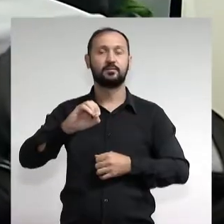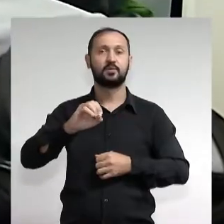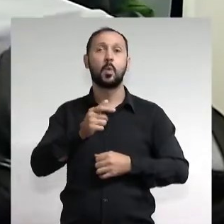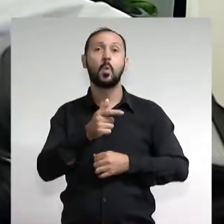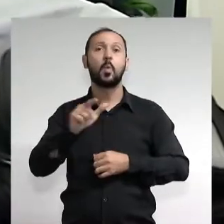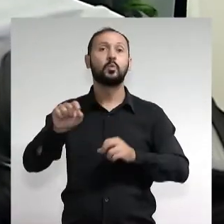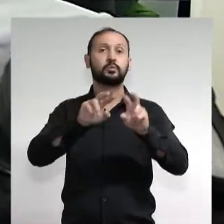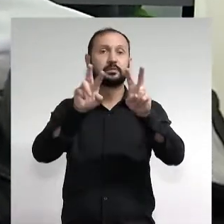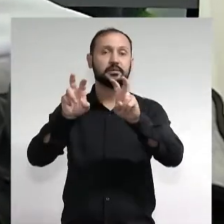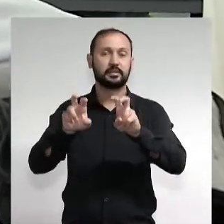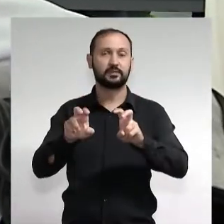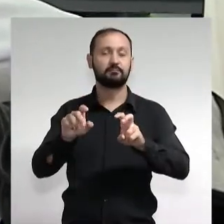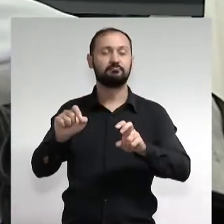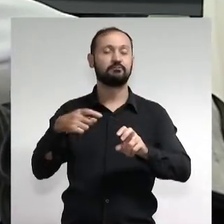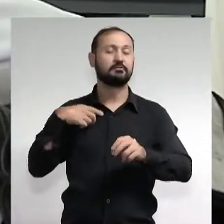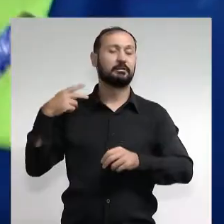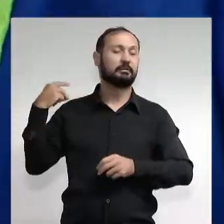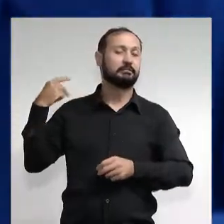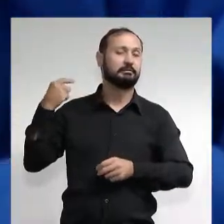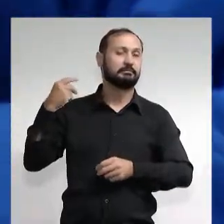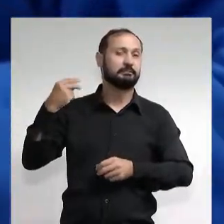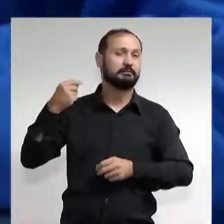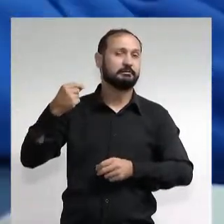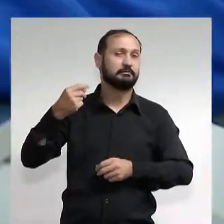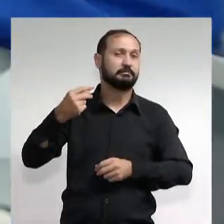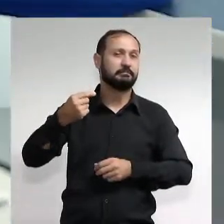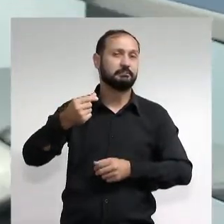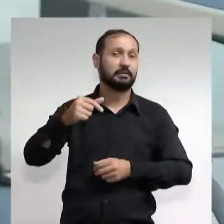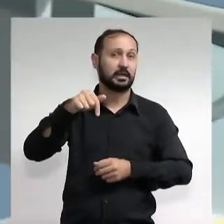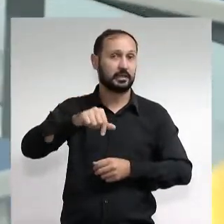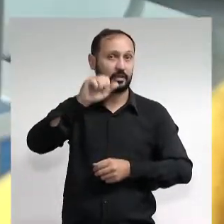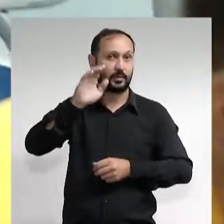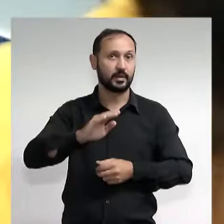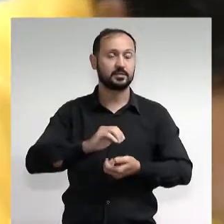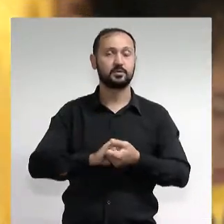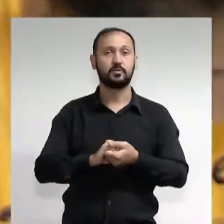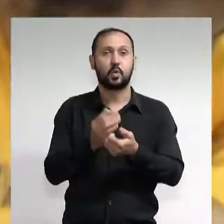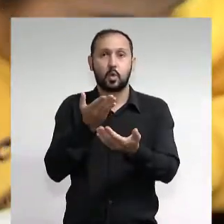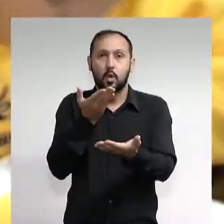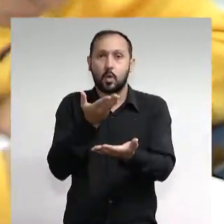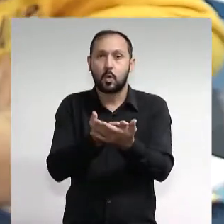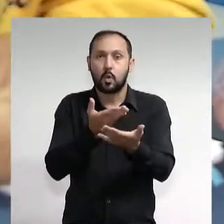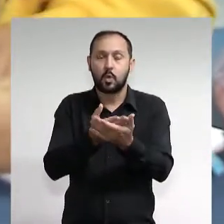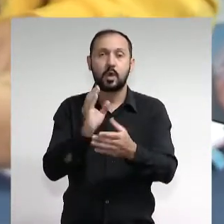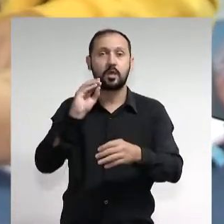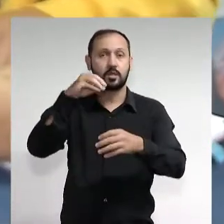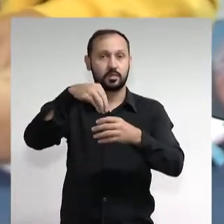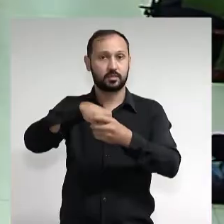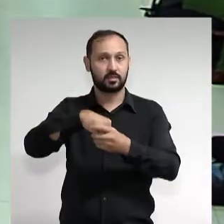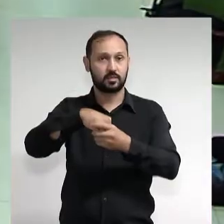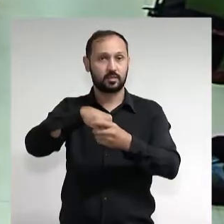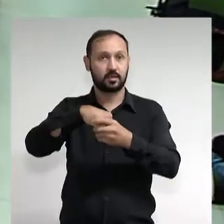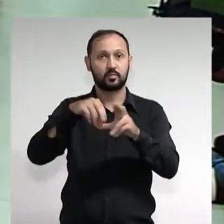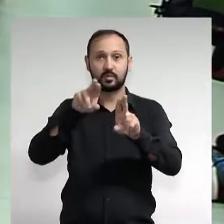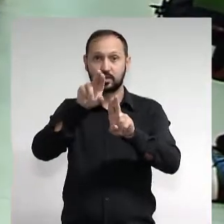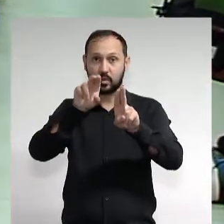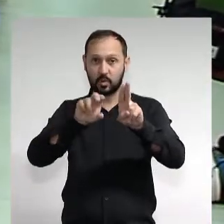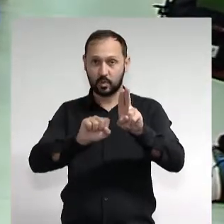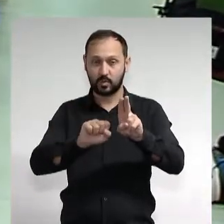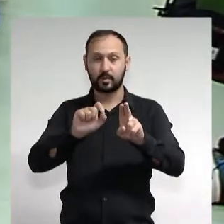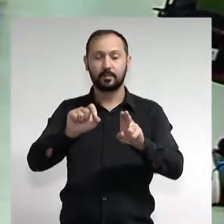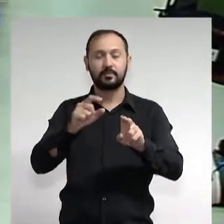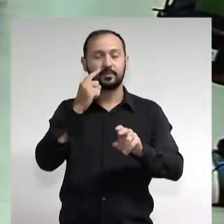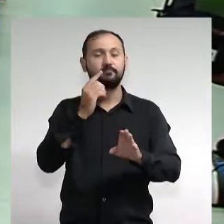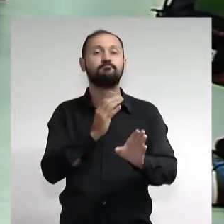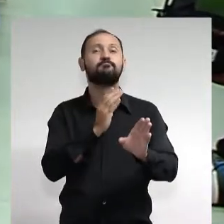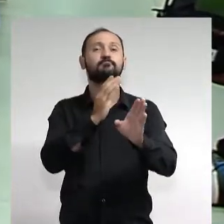enquanto outras áreas de educação especial são alvo de estudo há décadas no Brasil. Um estudo feito na Universidade Estadual de Mato Grosso